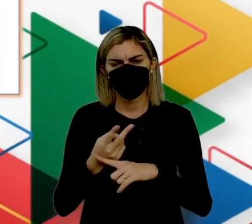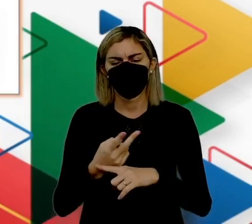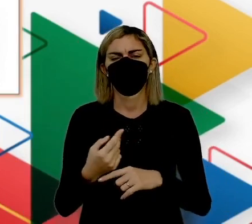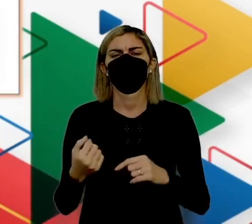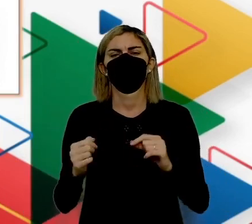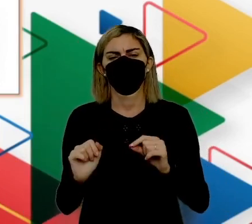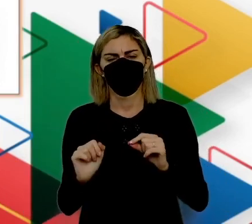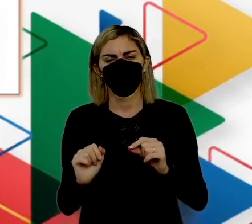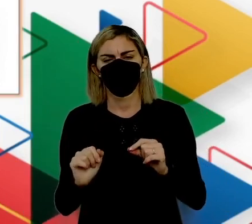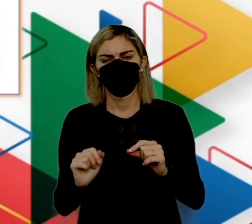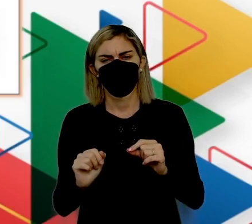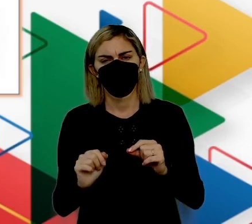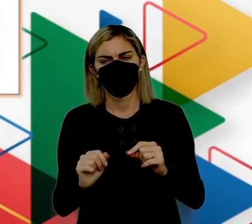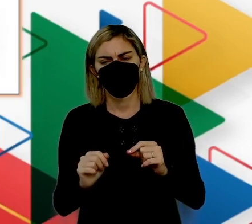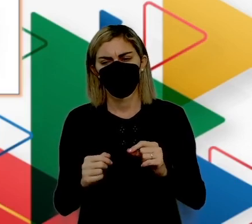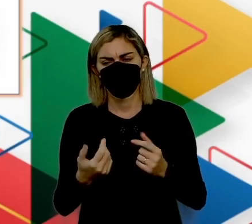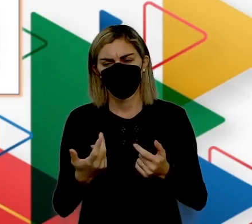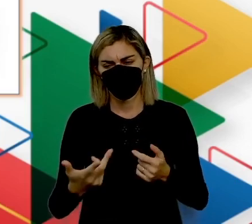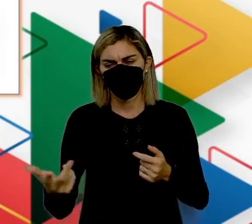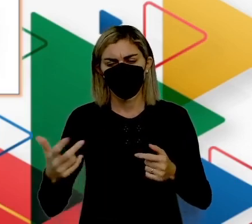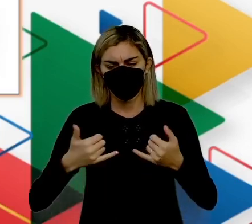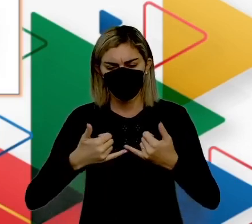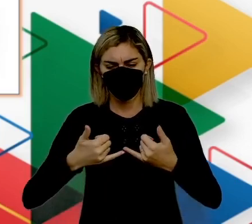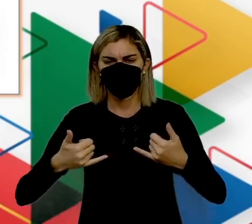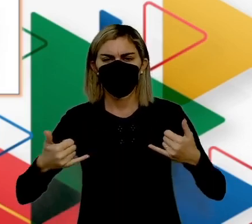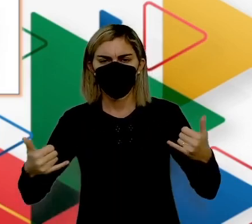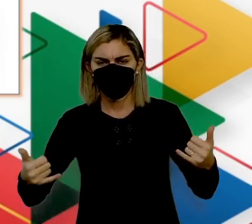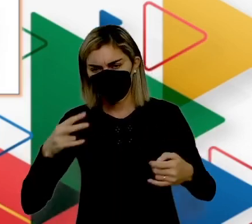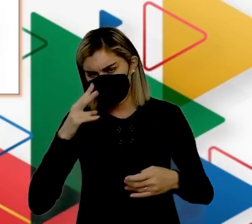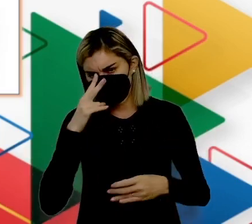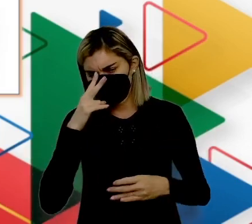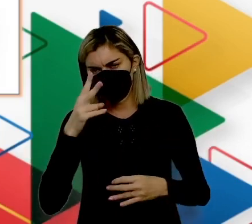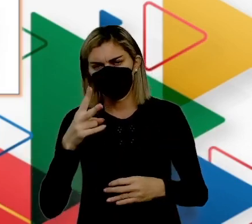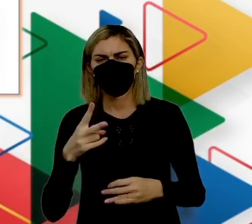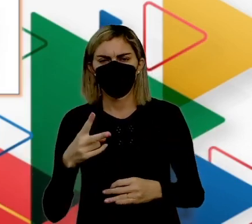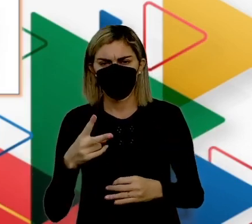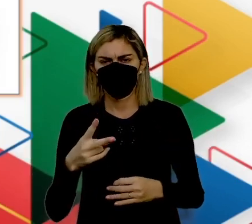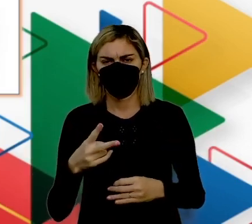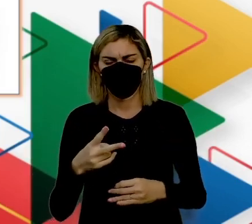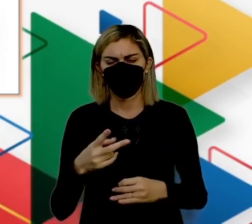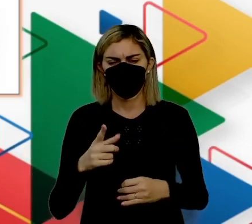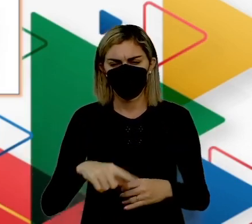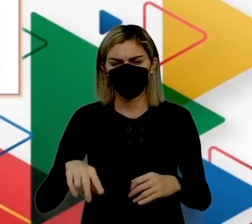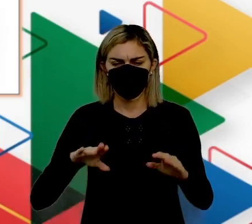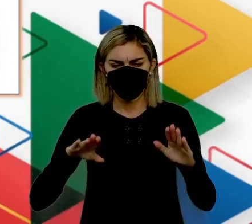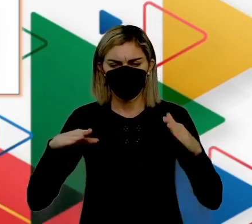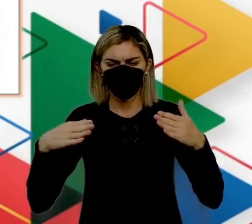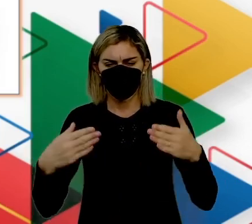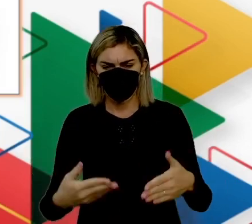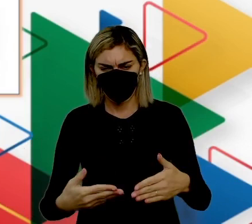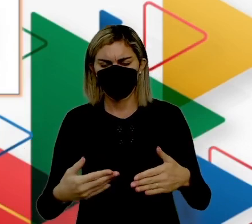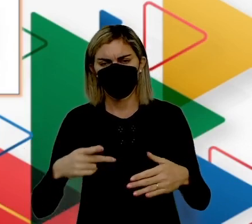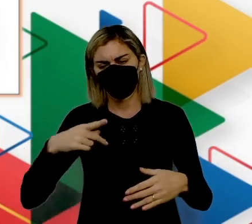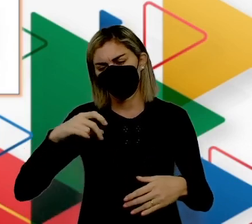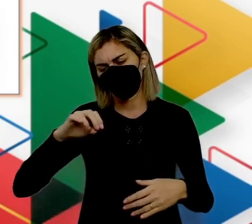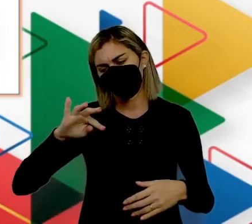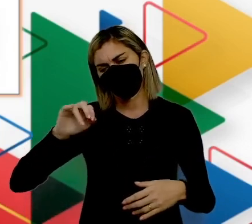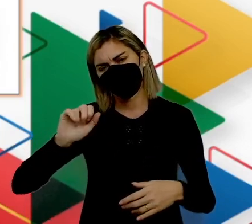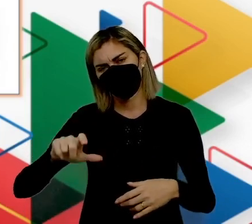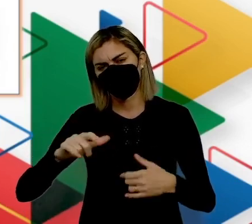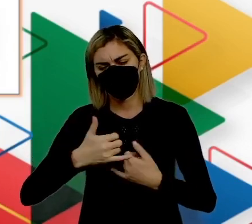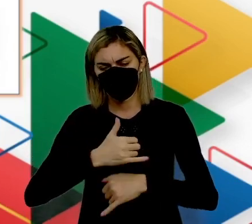percorrendo-se uma linha de força no sentido do potencial